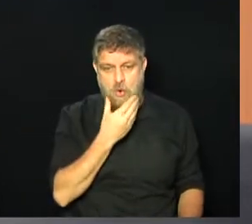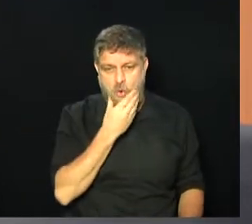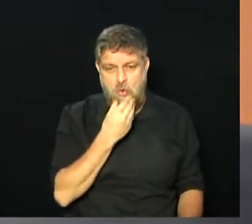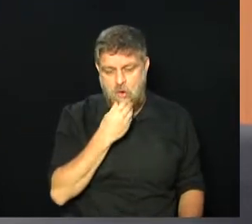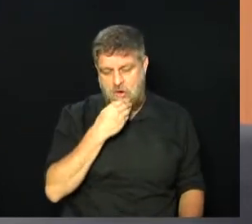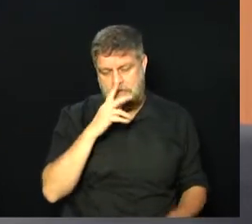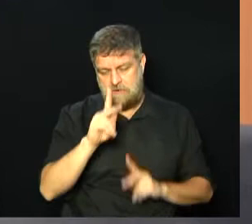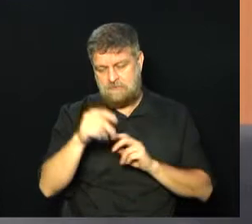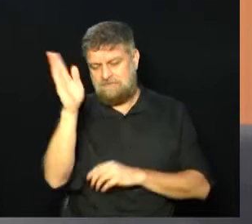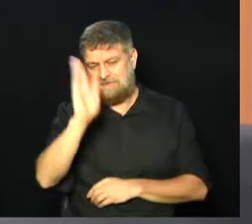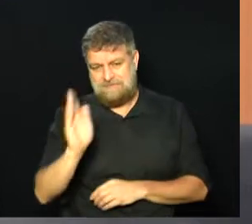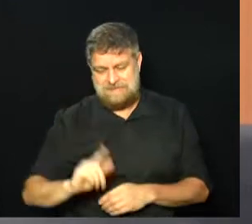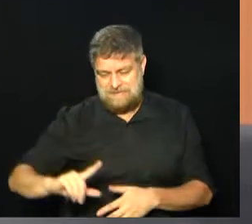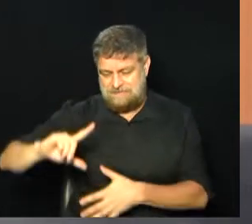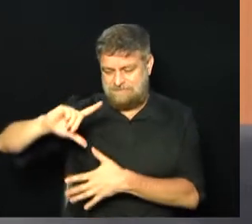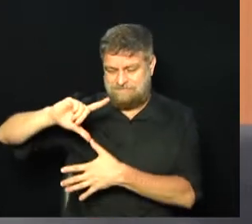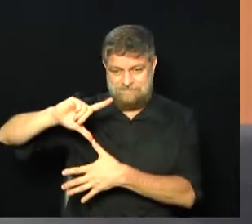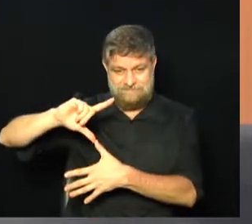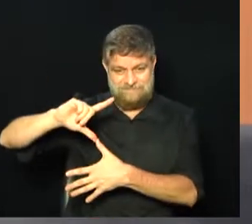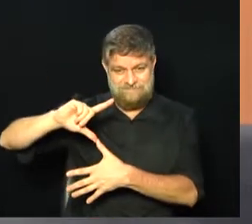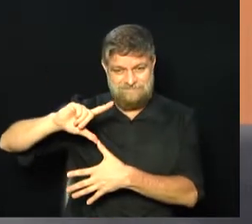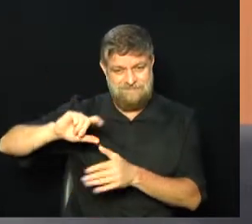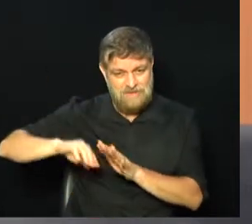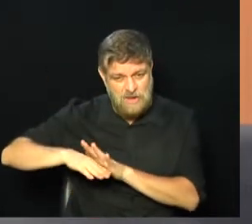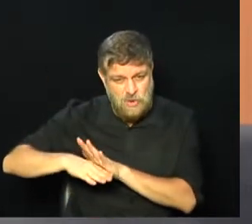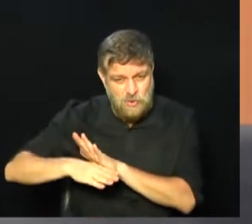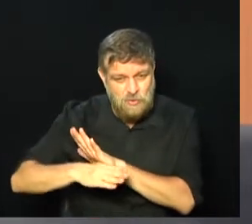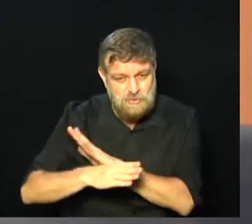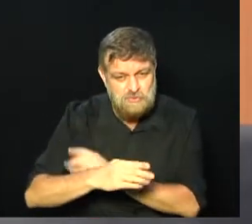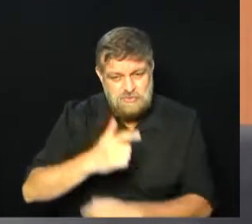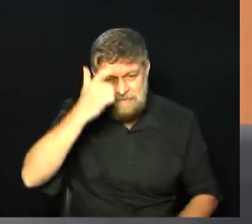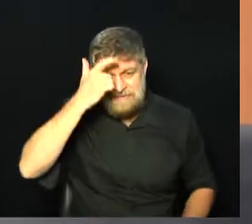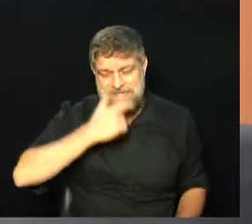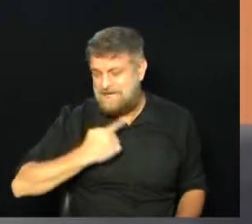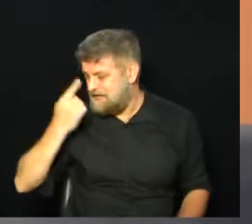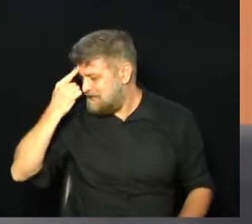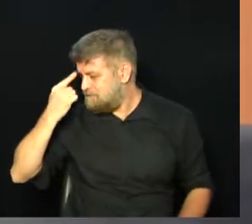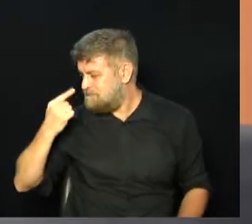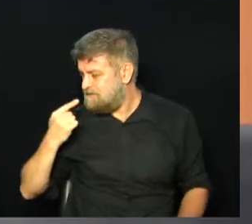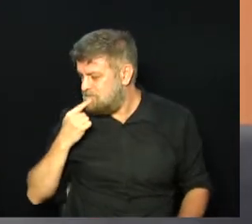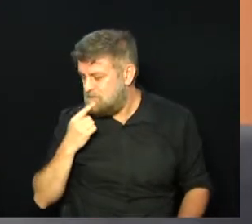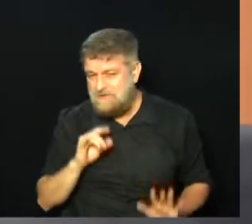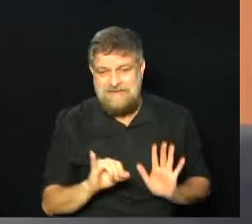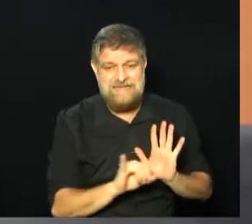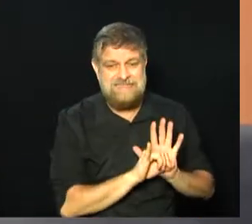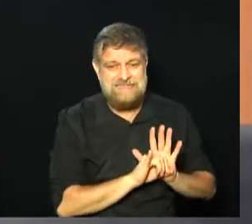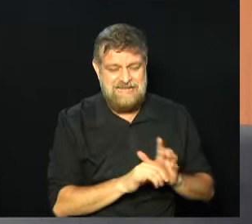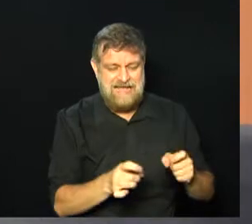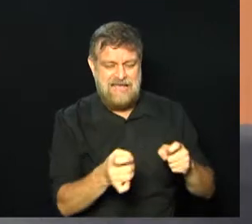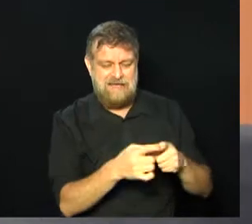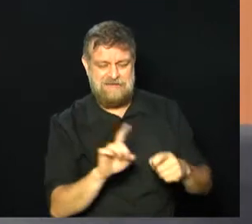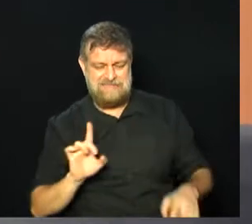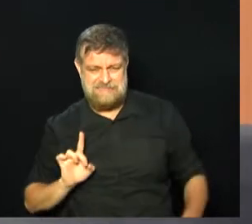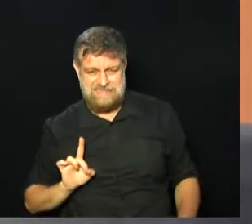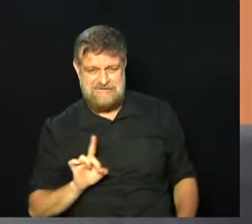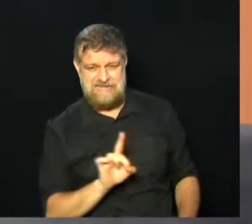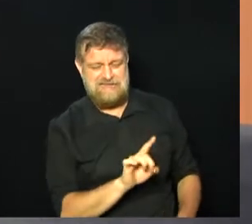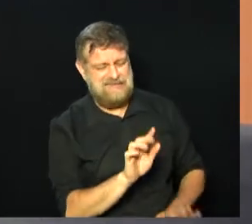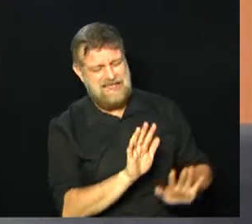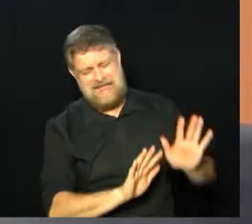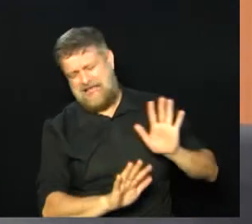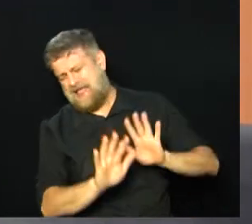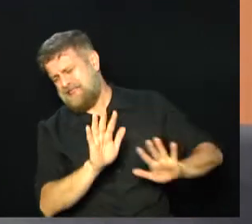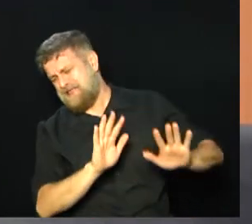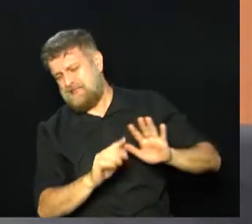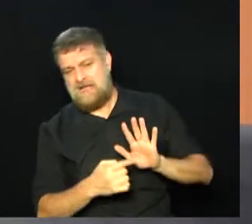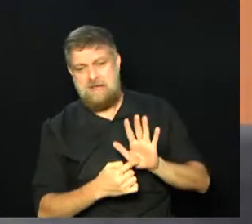brasileiro, o homem latino, que traz aquela questão de que ir ao médico, fazer exames preventivos, é